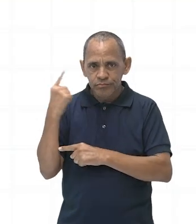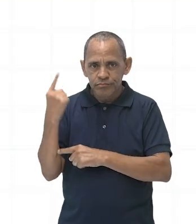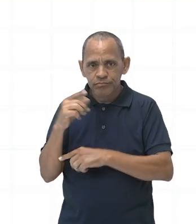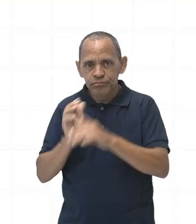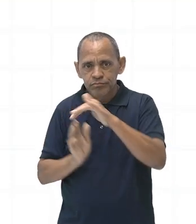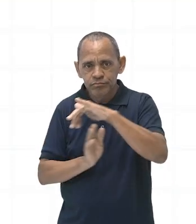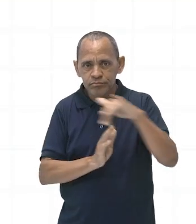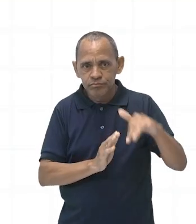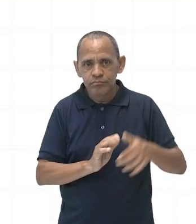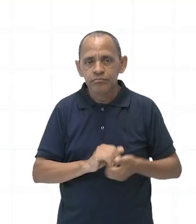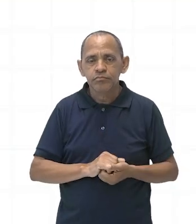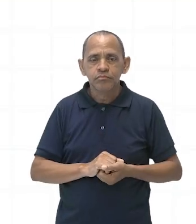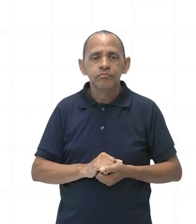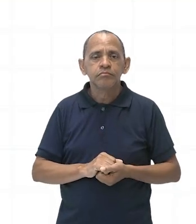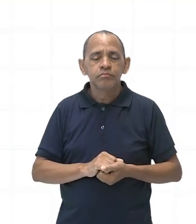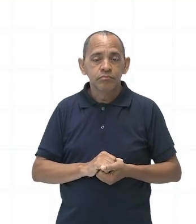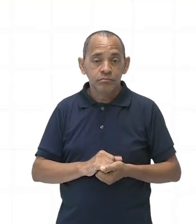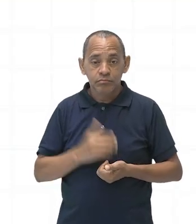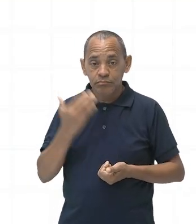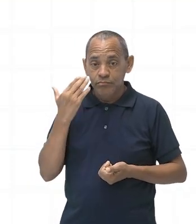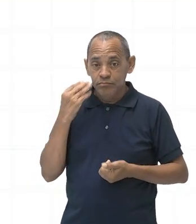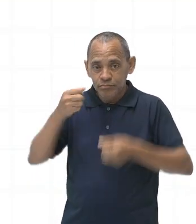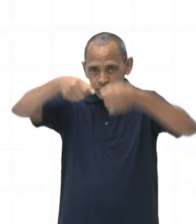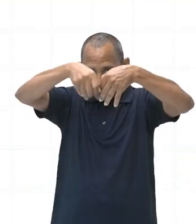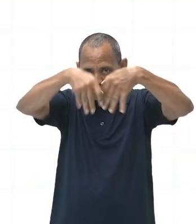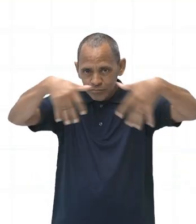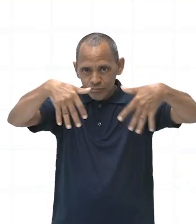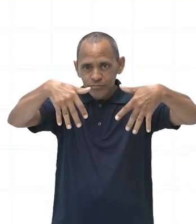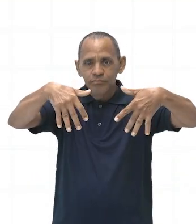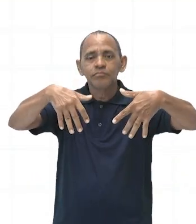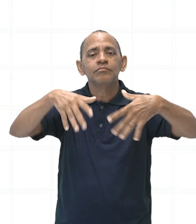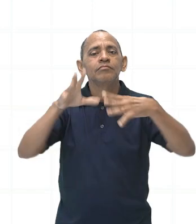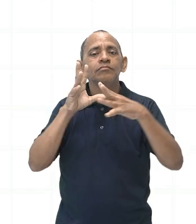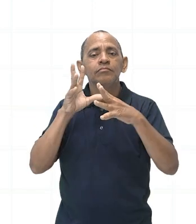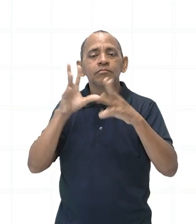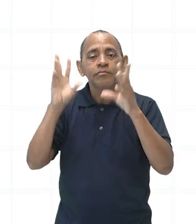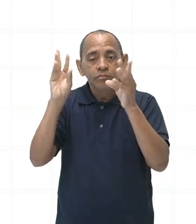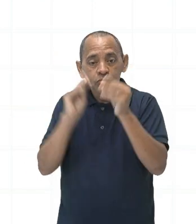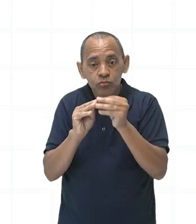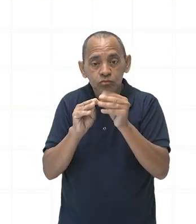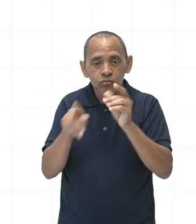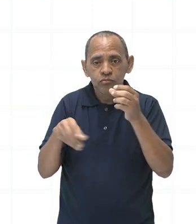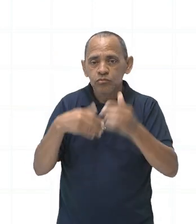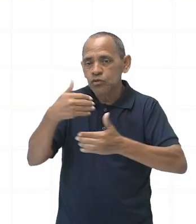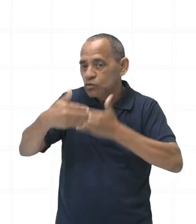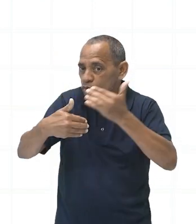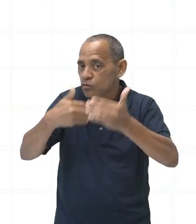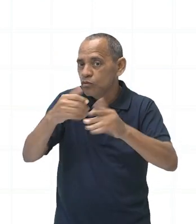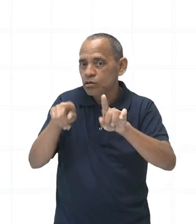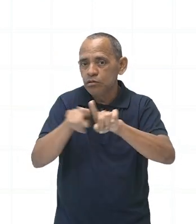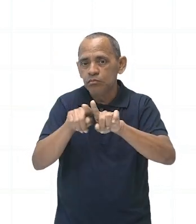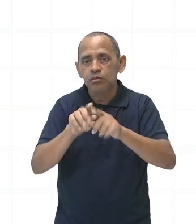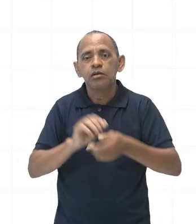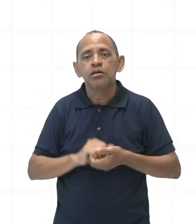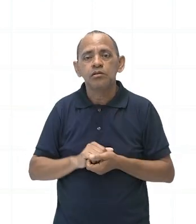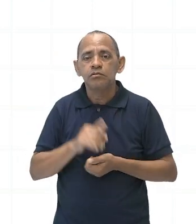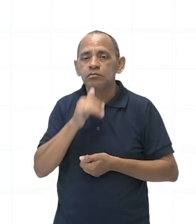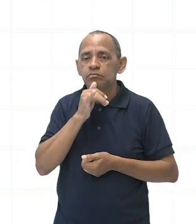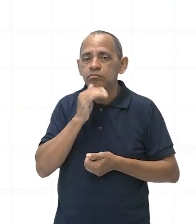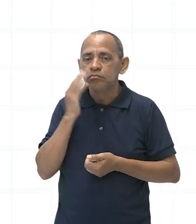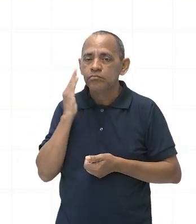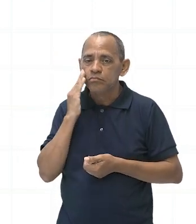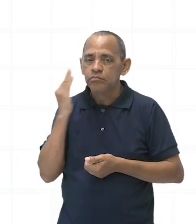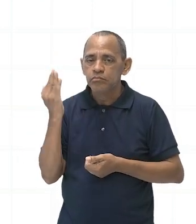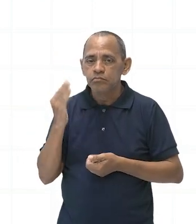Então, temos aqui um diagrama que, de certa forma, resume o que a gente vai desenvolver nos nossos exemplos. Olhem só. Quando